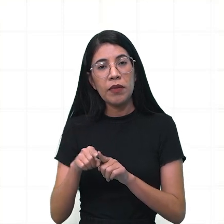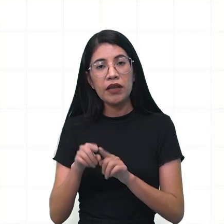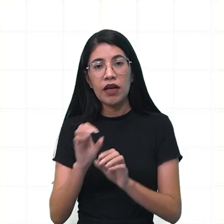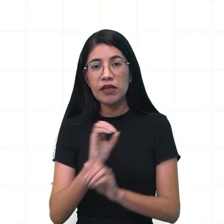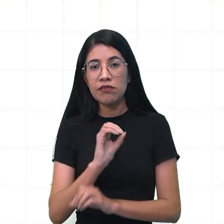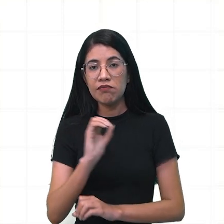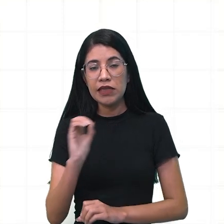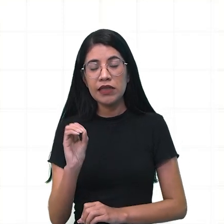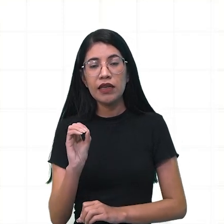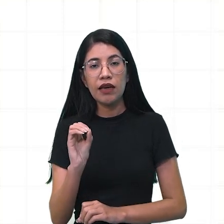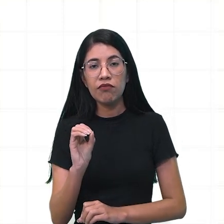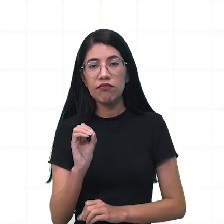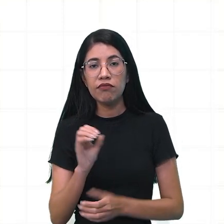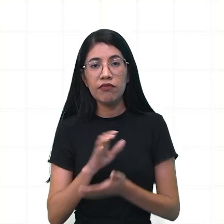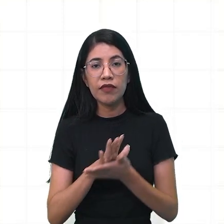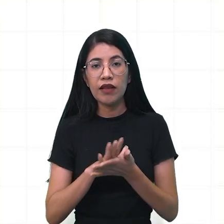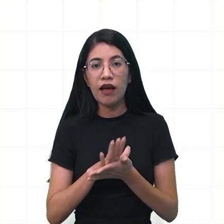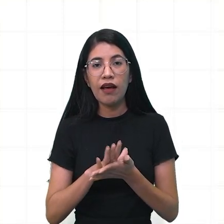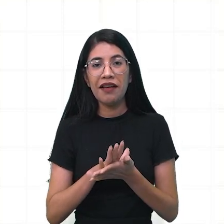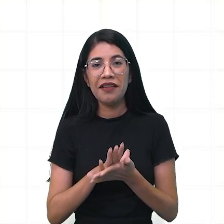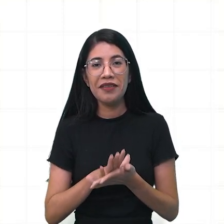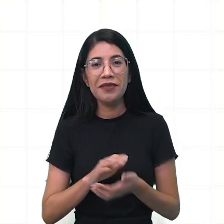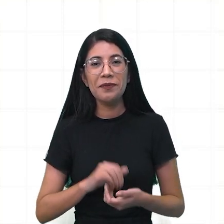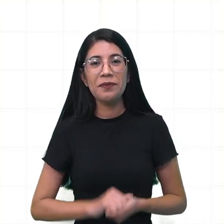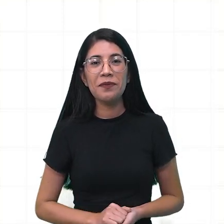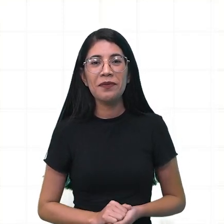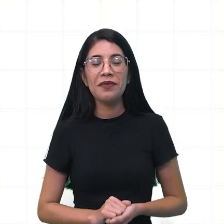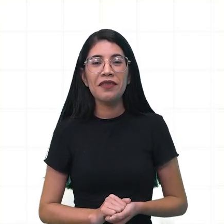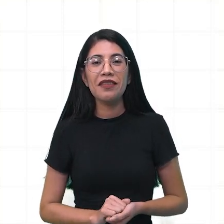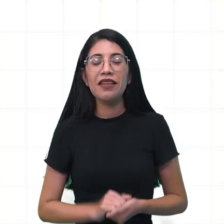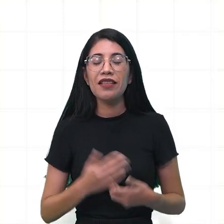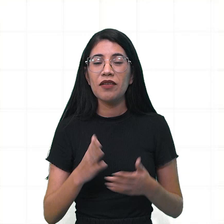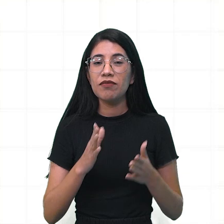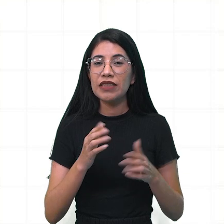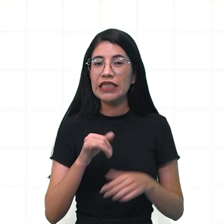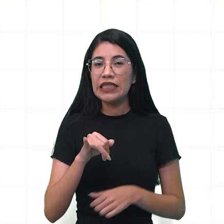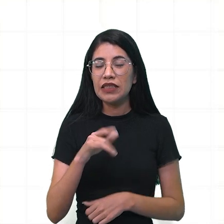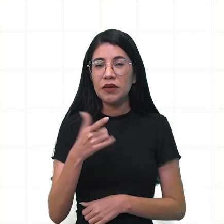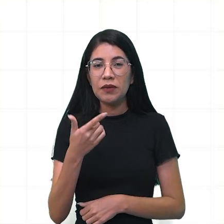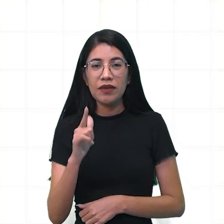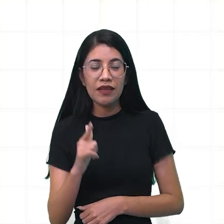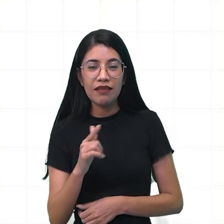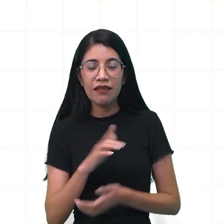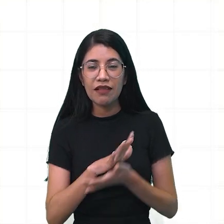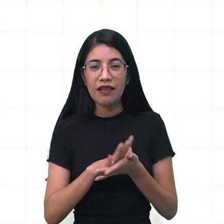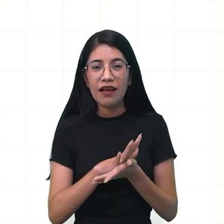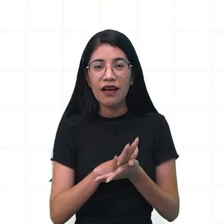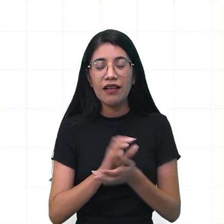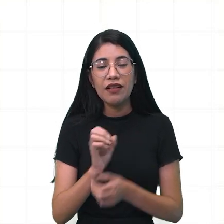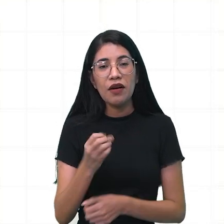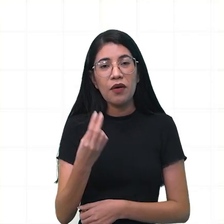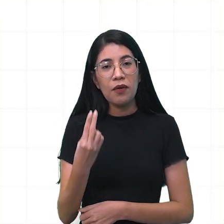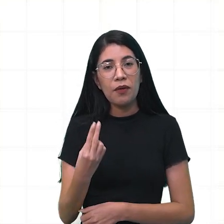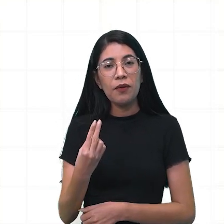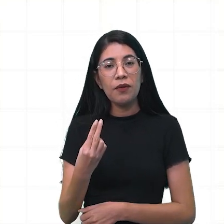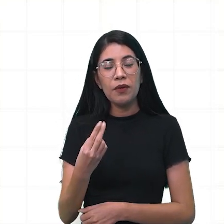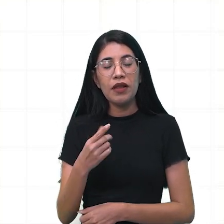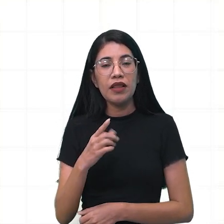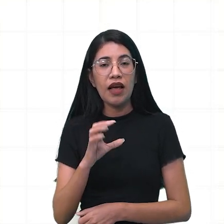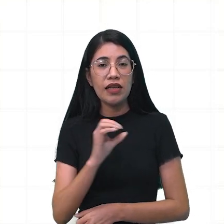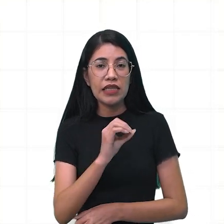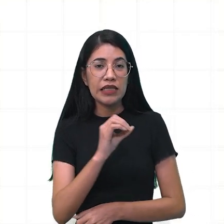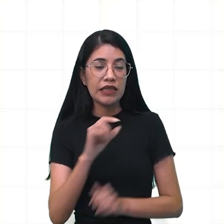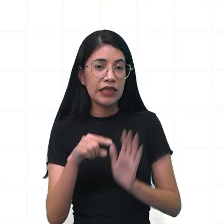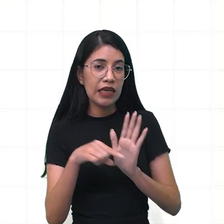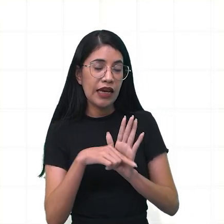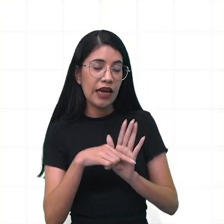ter nada na sua conta né entre não ter nada e a conta está